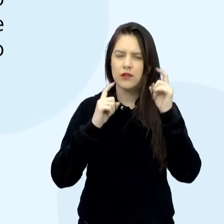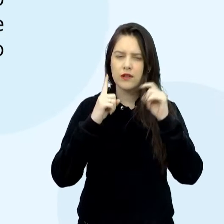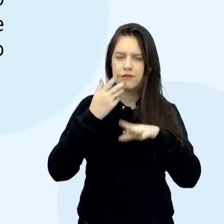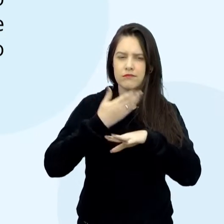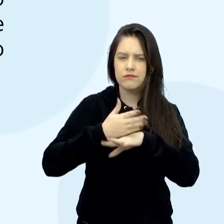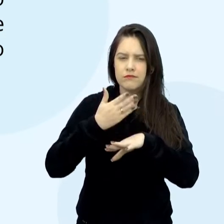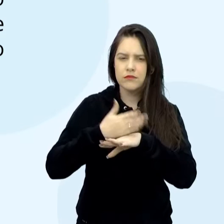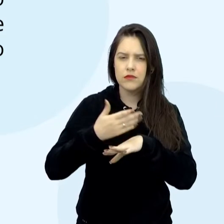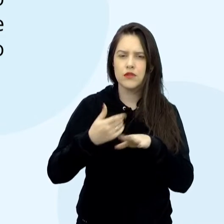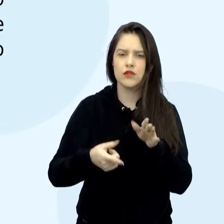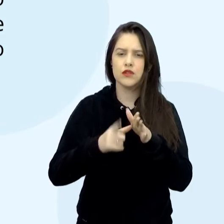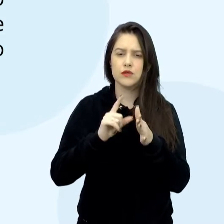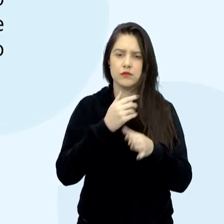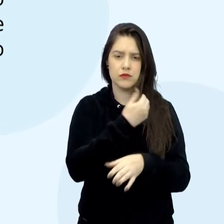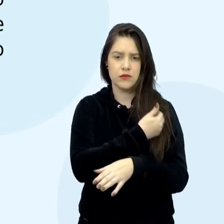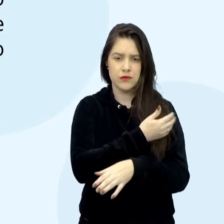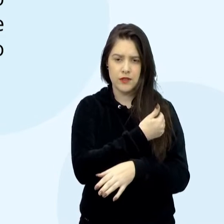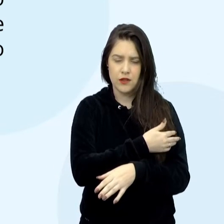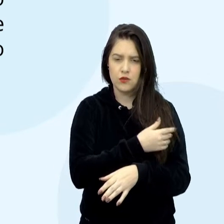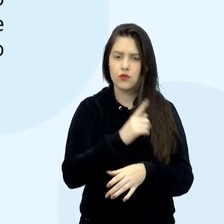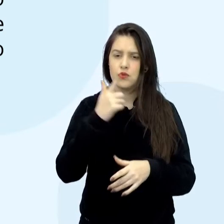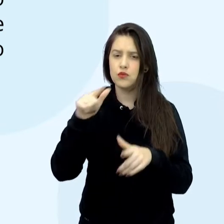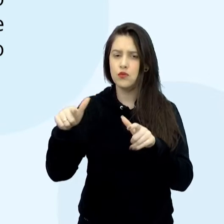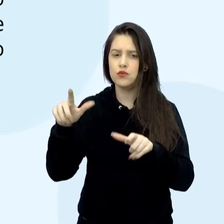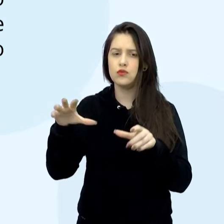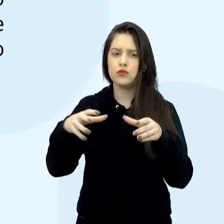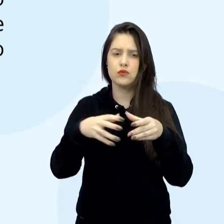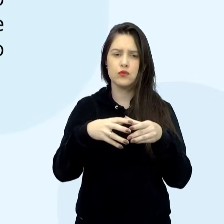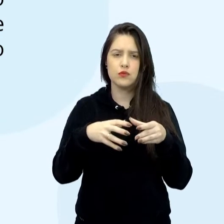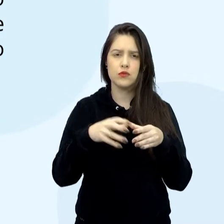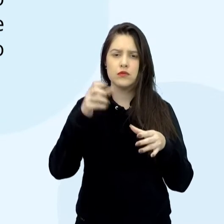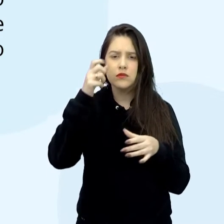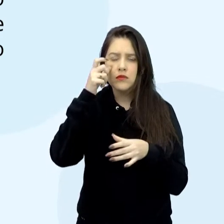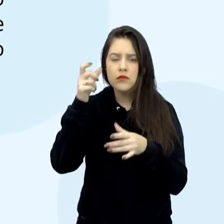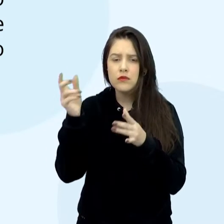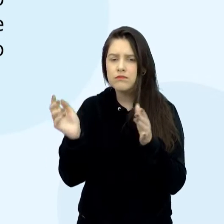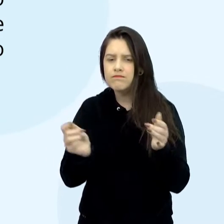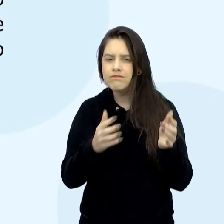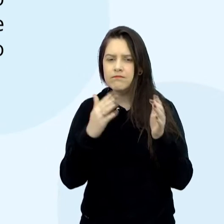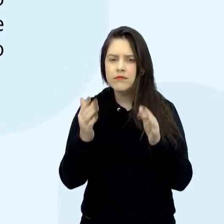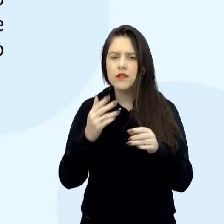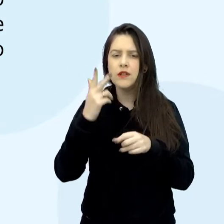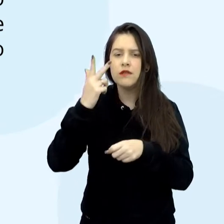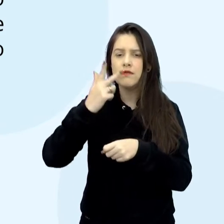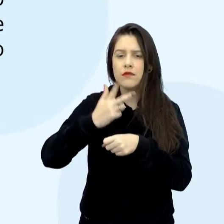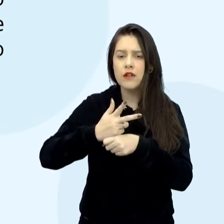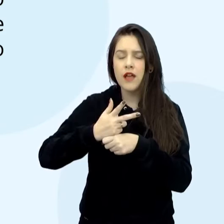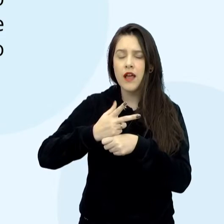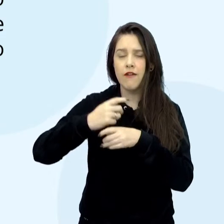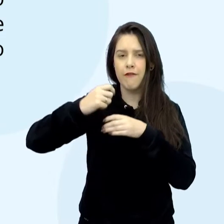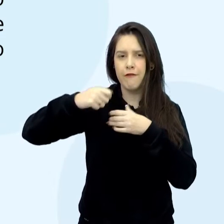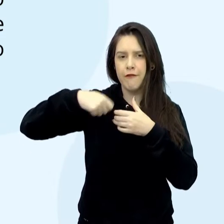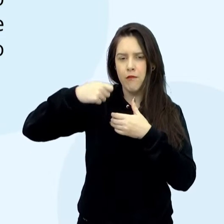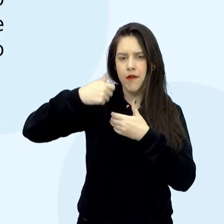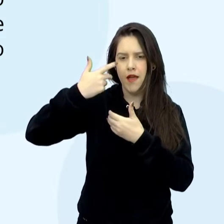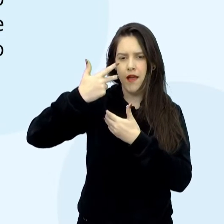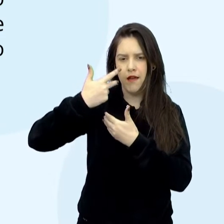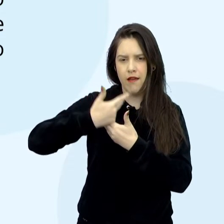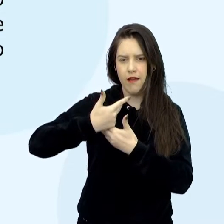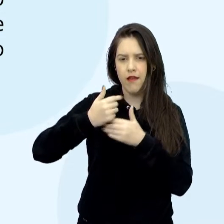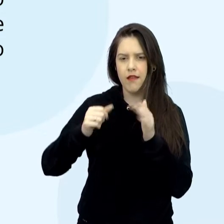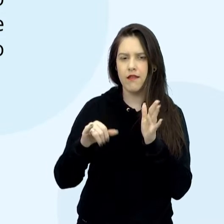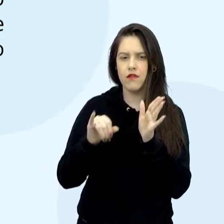de antipreconceito, os outros grupos que estão assistindo deverão filmar e identificar qual